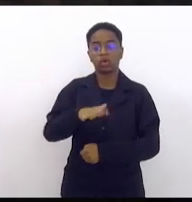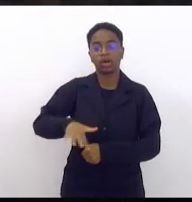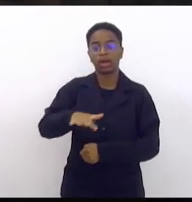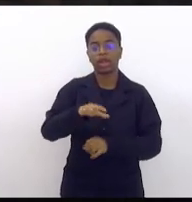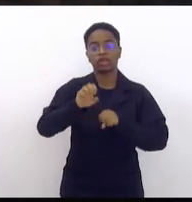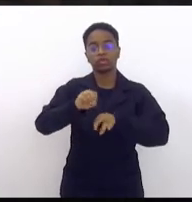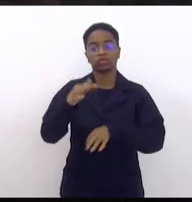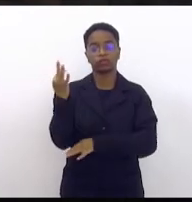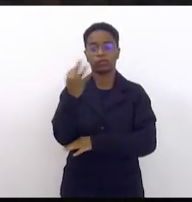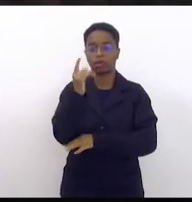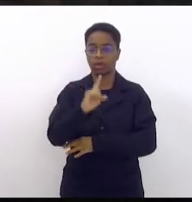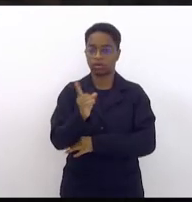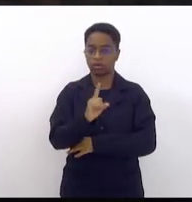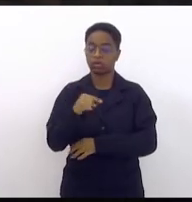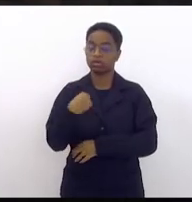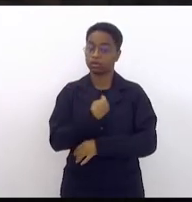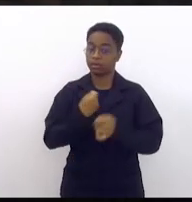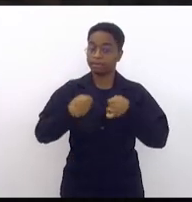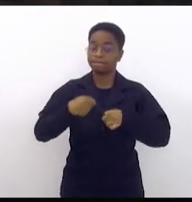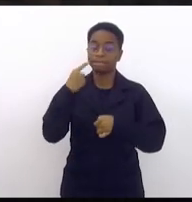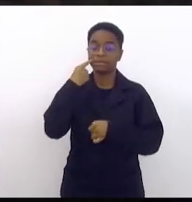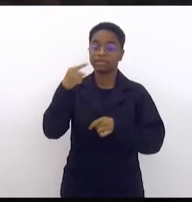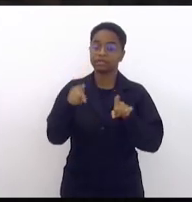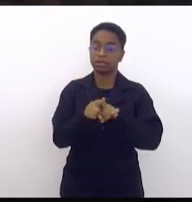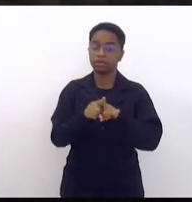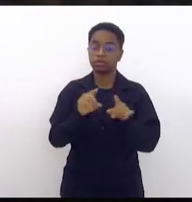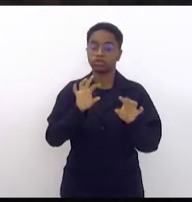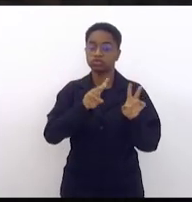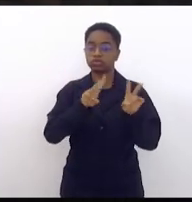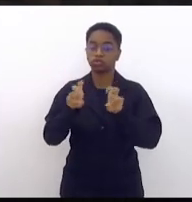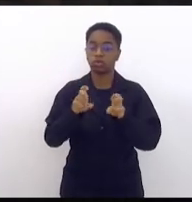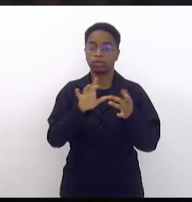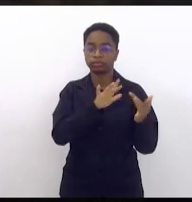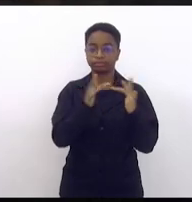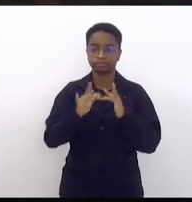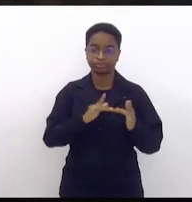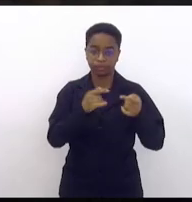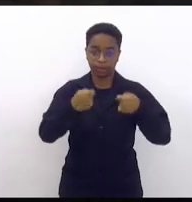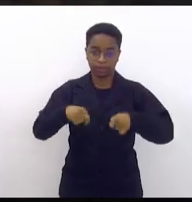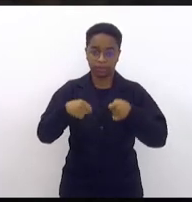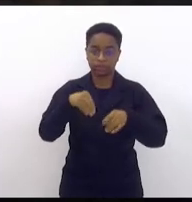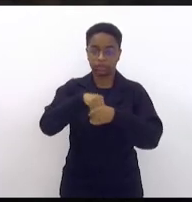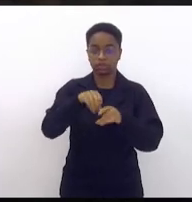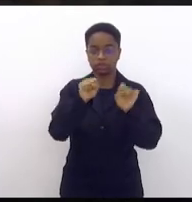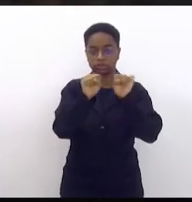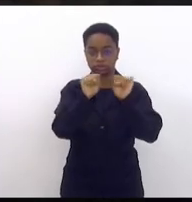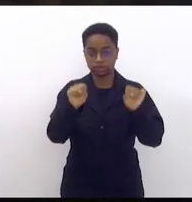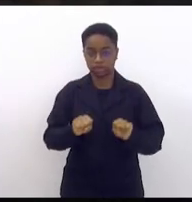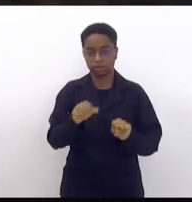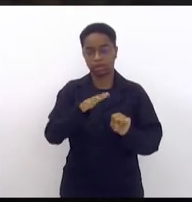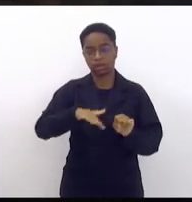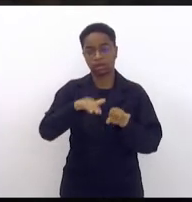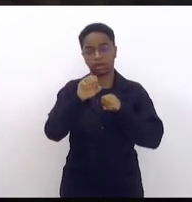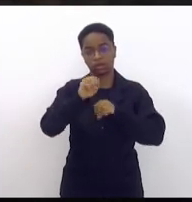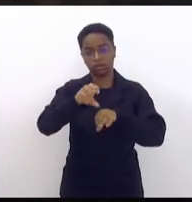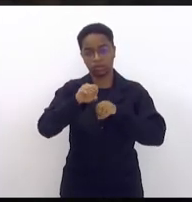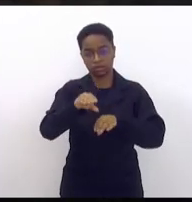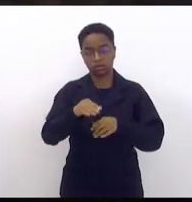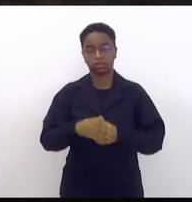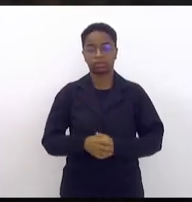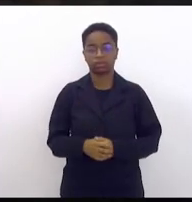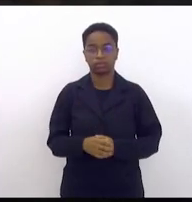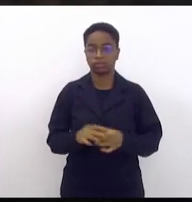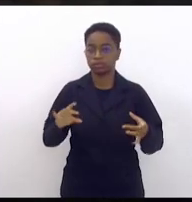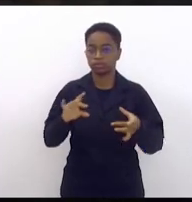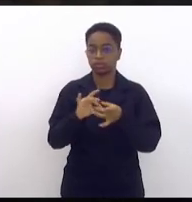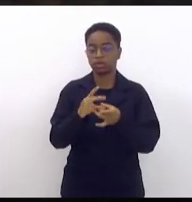formal a gente precisa pensar nas articulações necessárias do sistema de educação com o